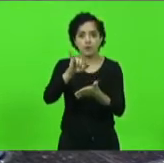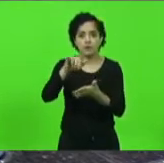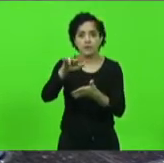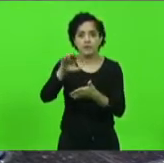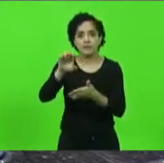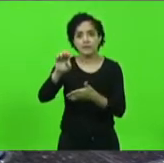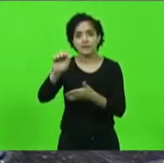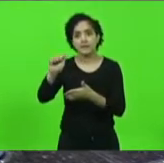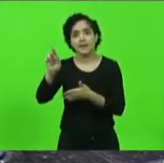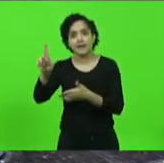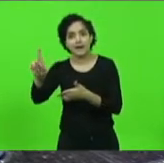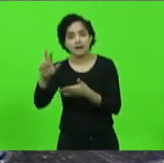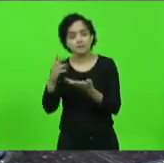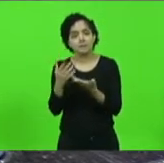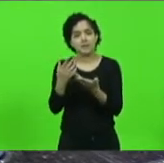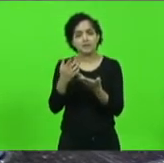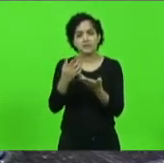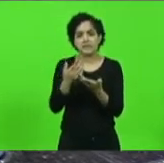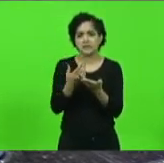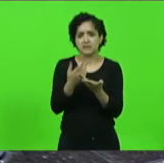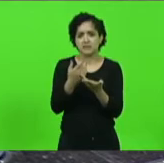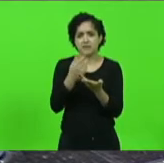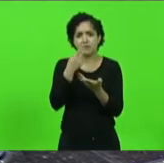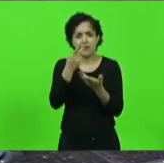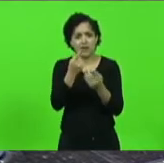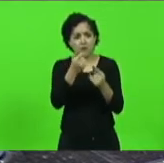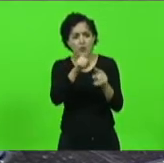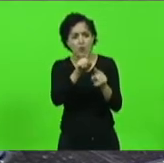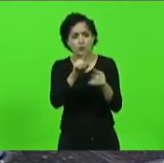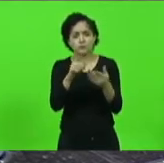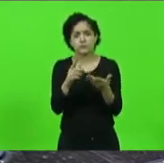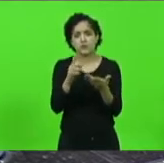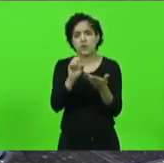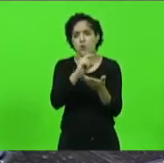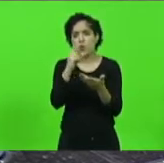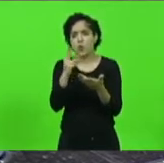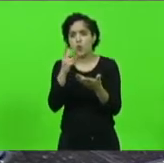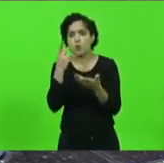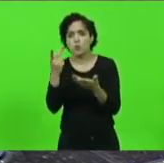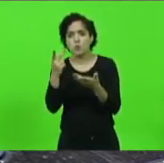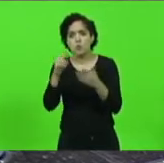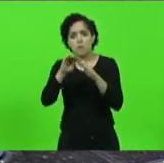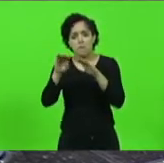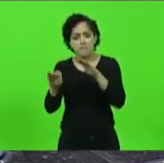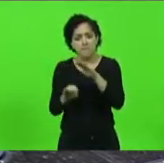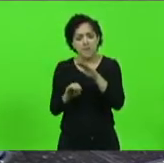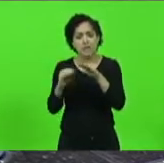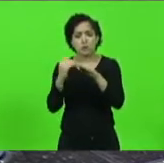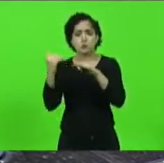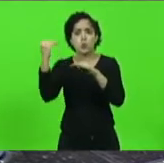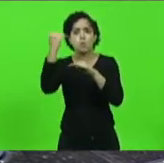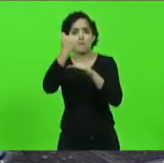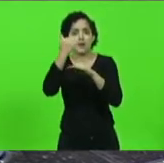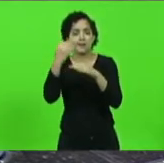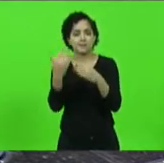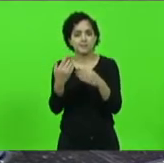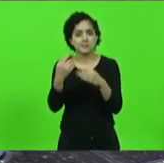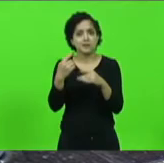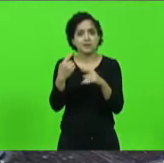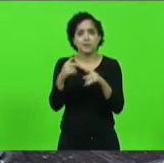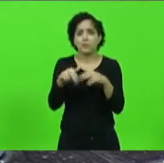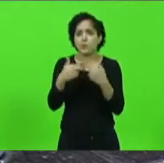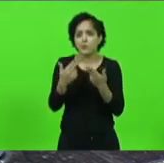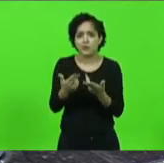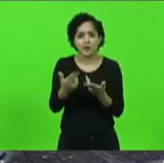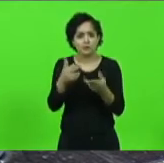ofender a honra dos colegas e dizer que alguém aqui é menos ou mais do que o outro por causa do cargo que ocupa ou do